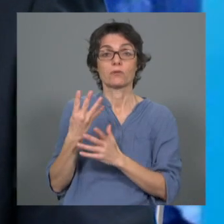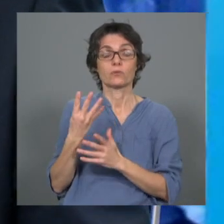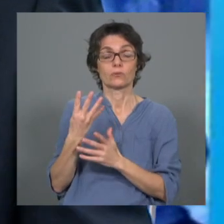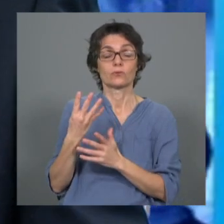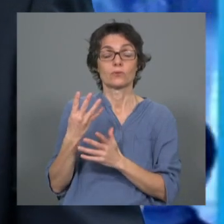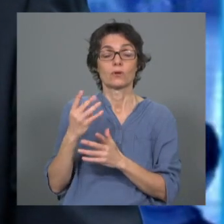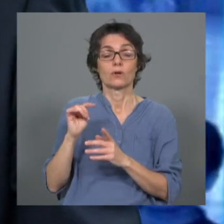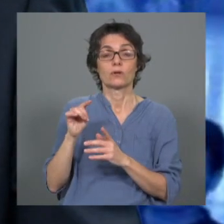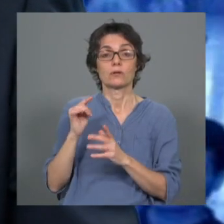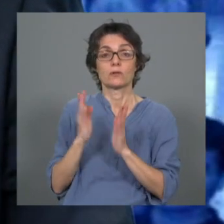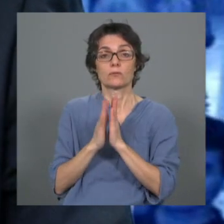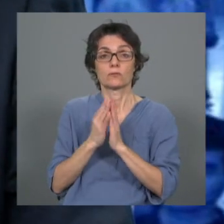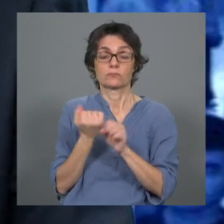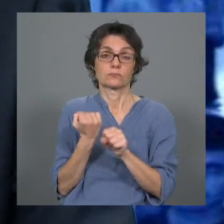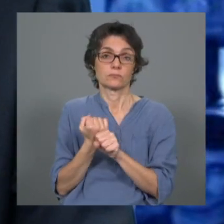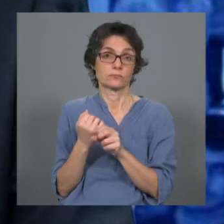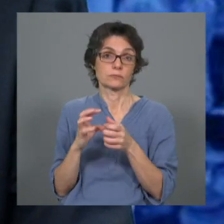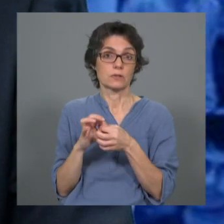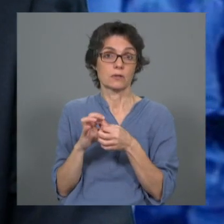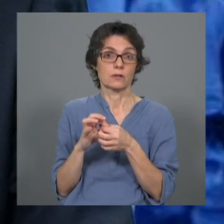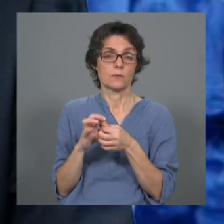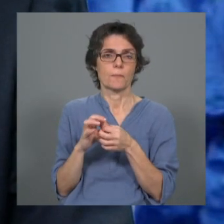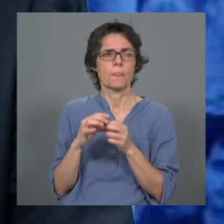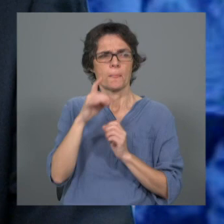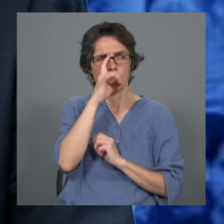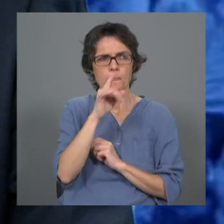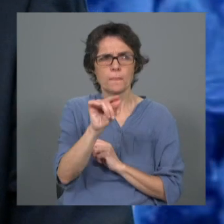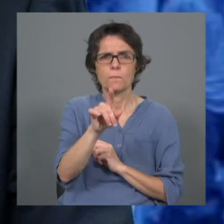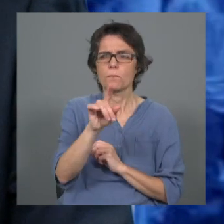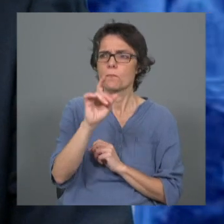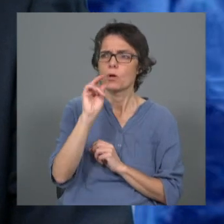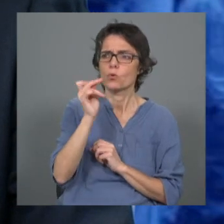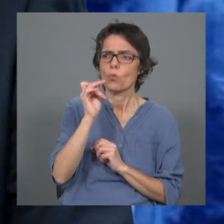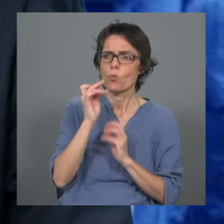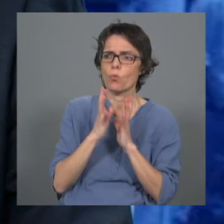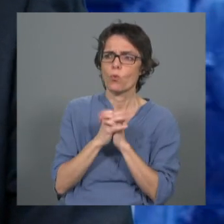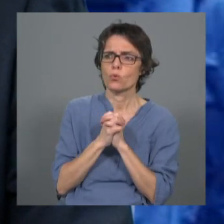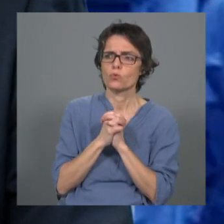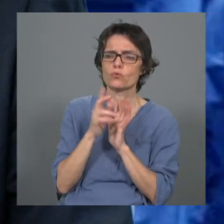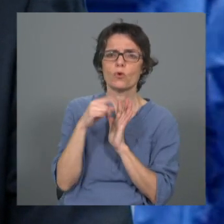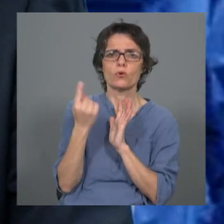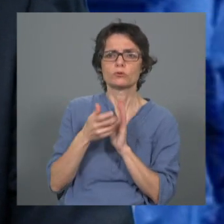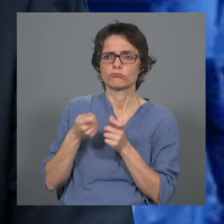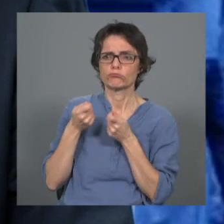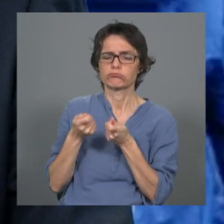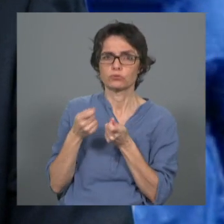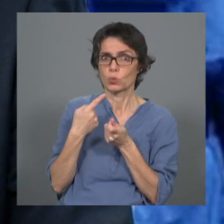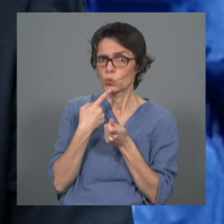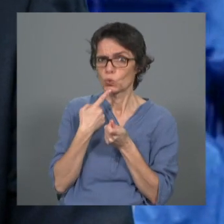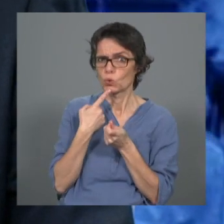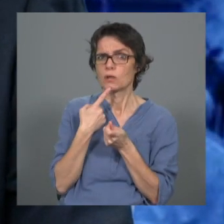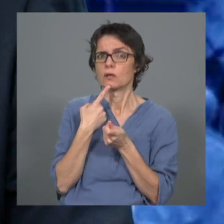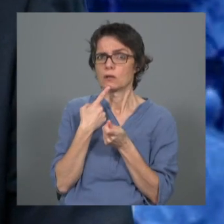todas as atividades que daí surgiram. Lembro-me concretamente no ano da liturgia, por exemplo, que houve um investimento muito grande da parte